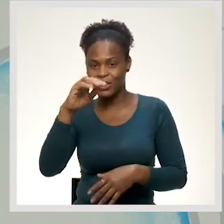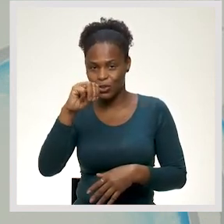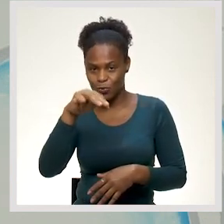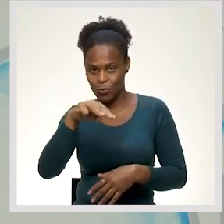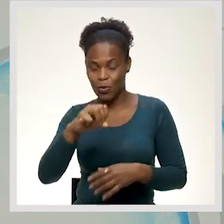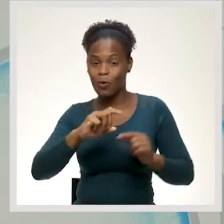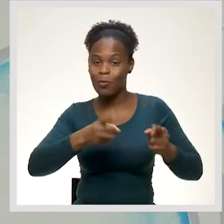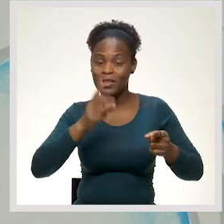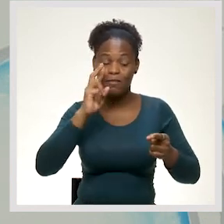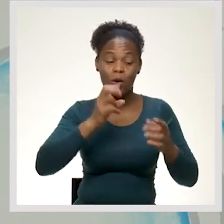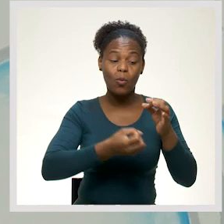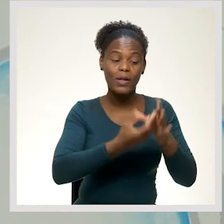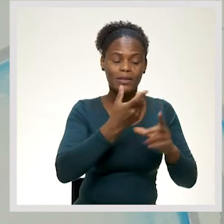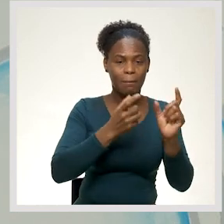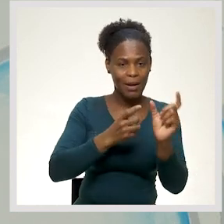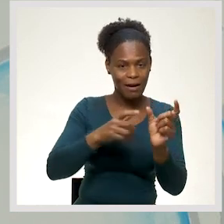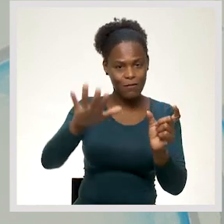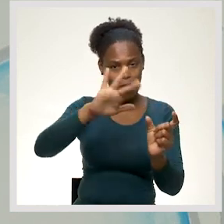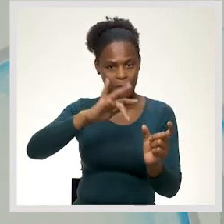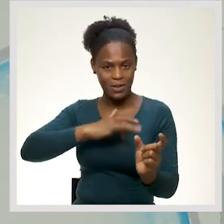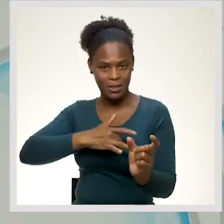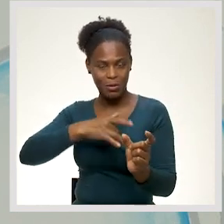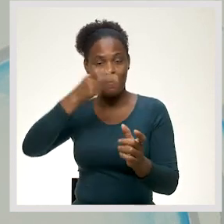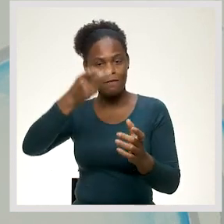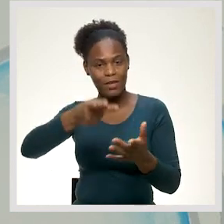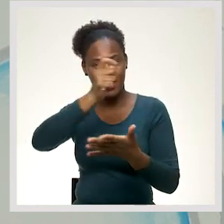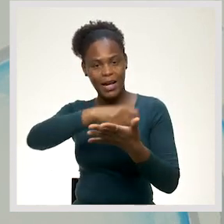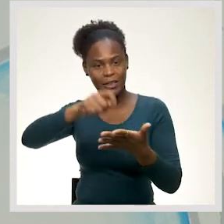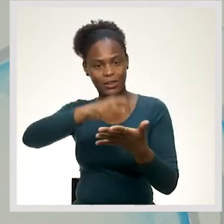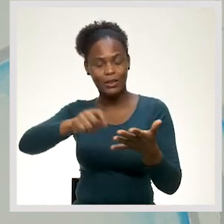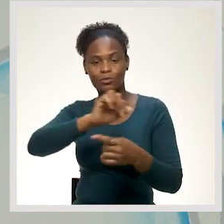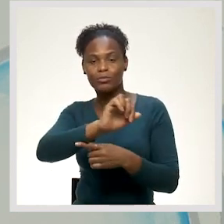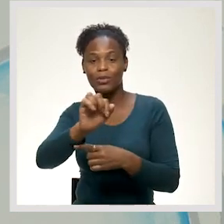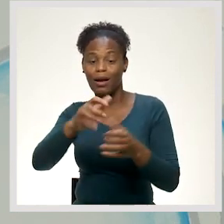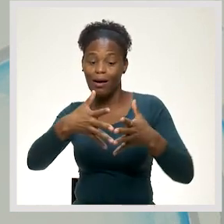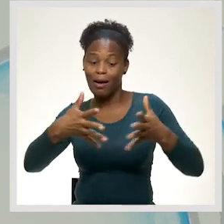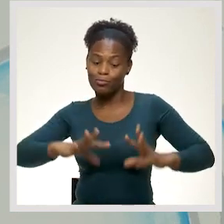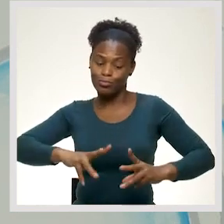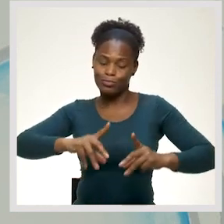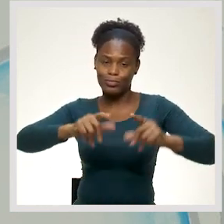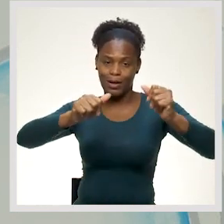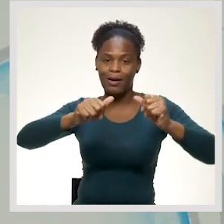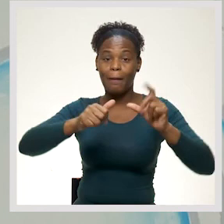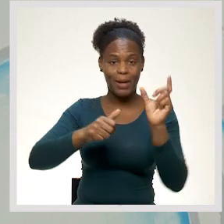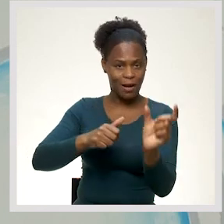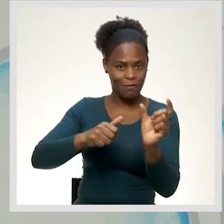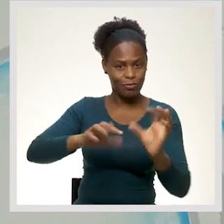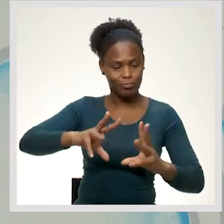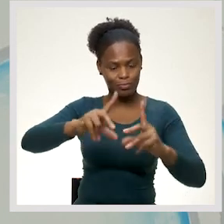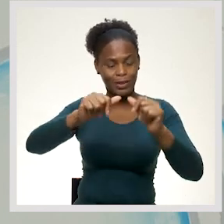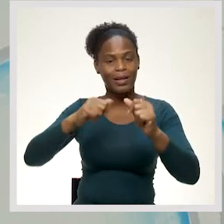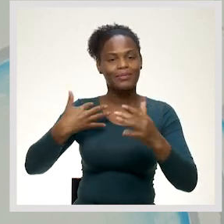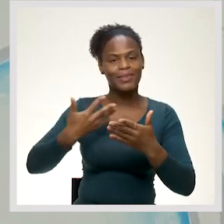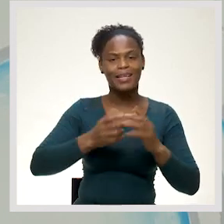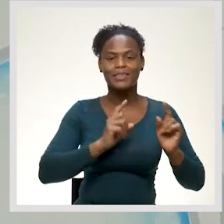da palavra romantismo, onde ficou aqui registado a sua grande evolução semântica desde o